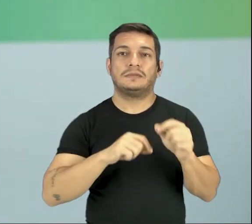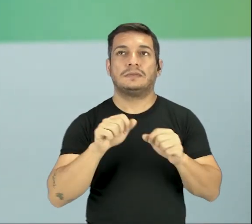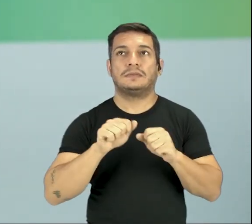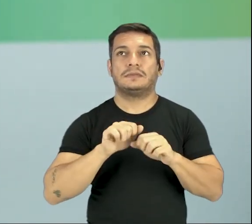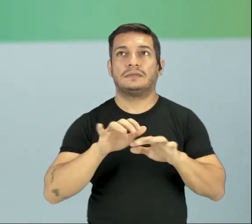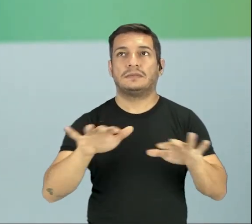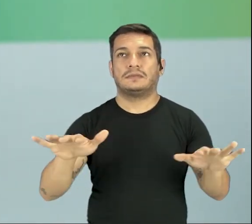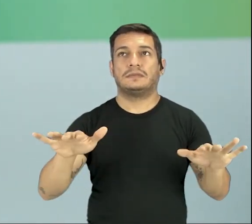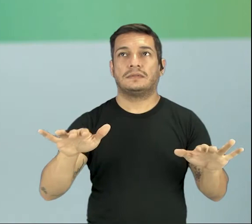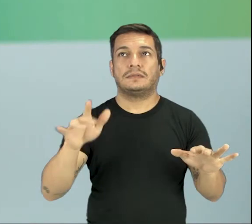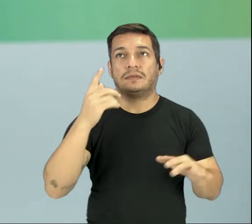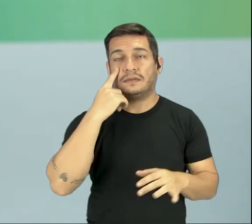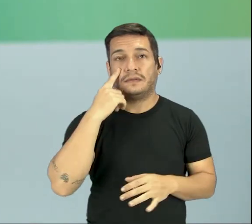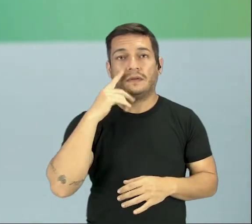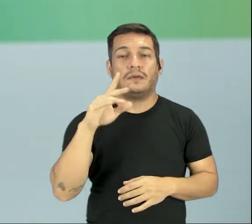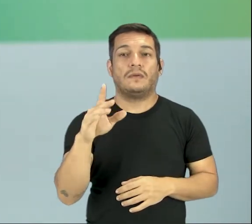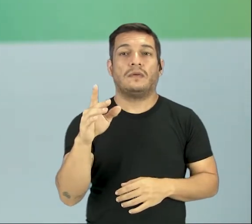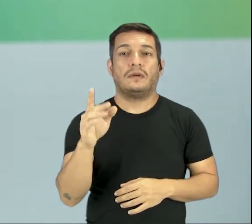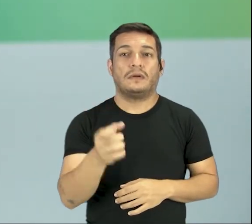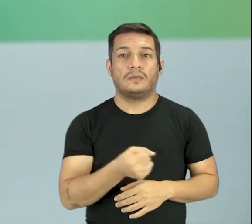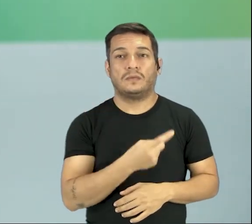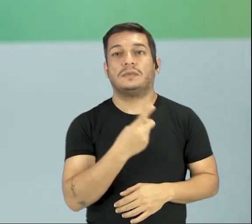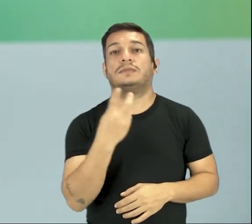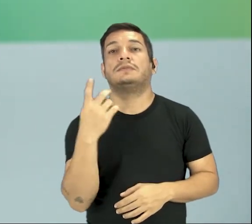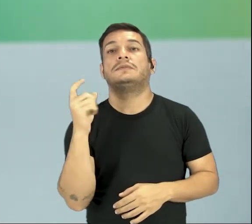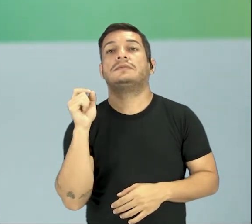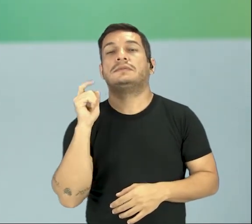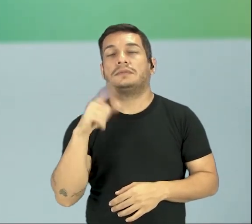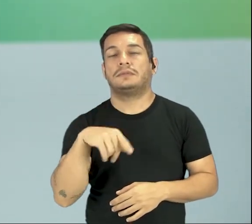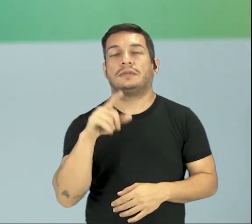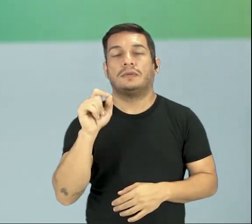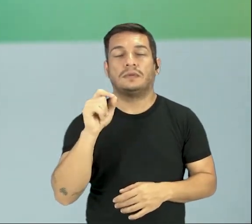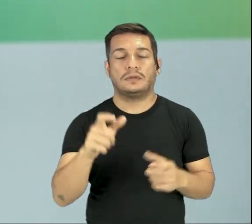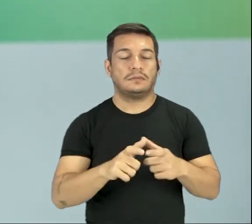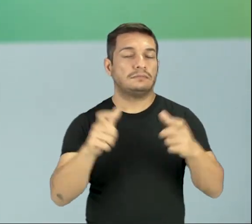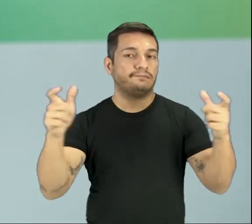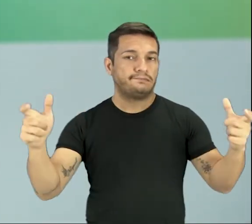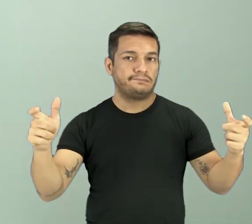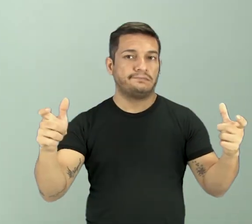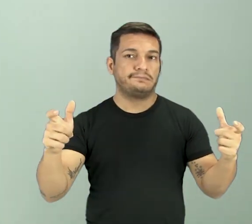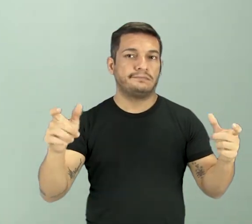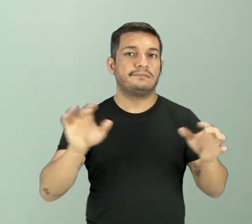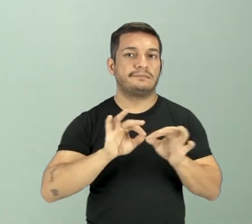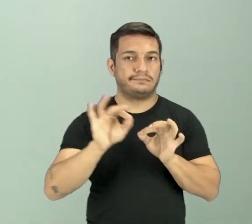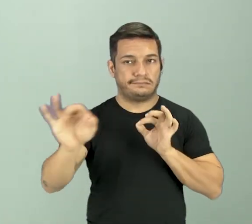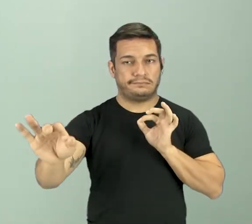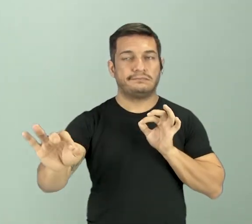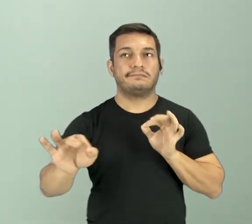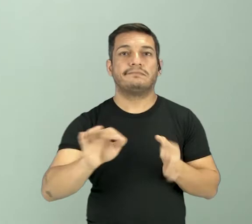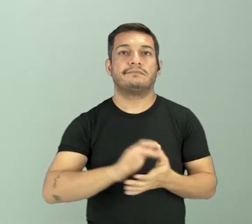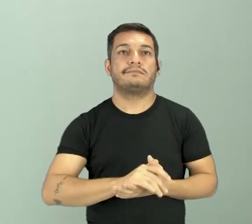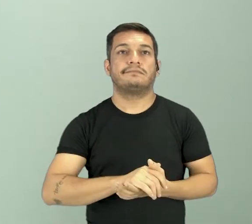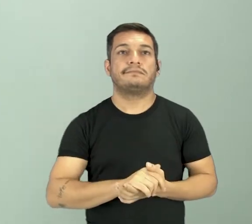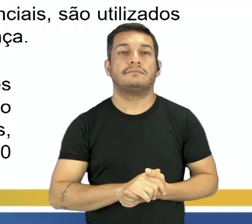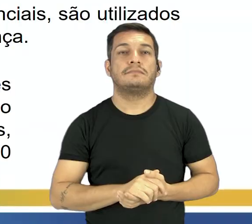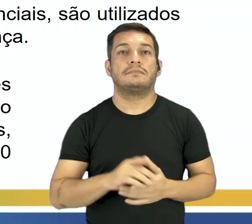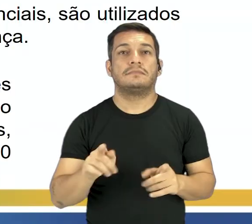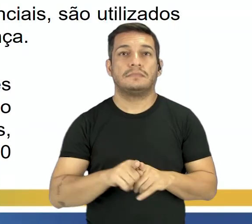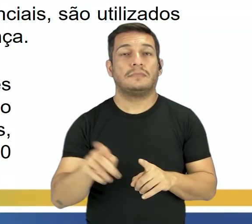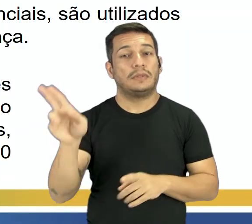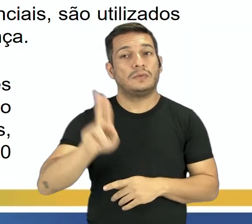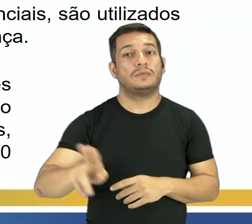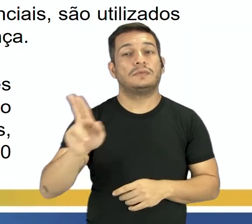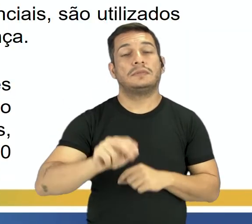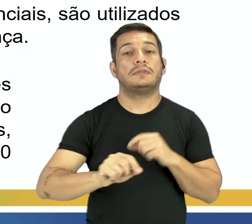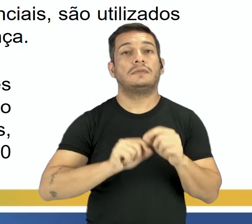energia para o efeito Joule. Então o valor a ser conduzido ali já é sempre bem grande, geralmente a longa distância. Os transformadores também são